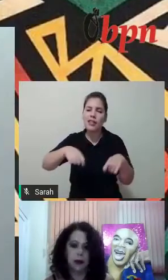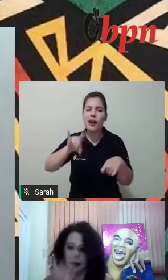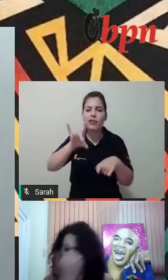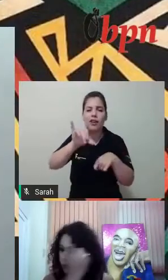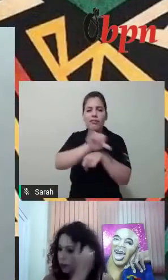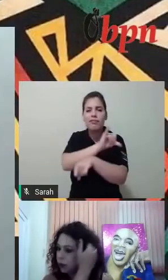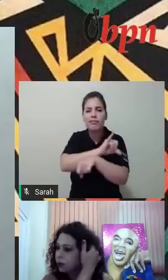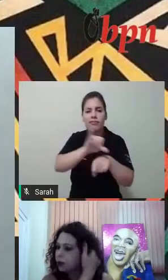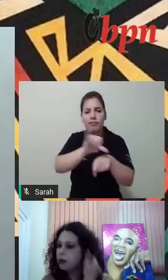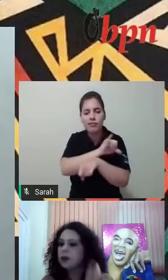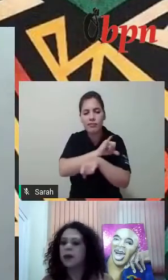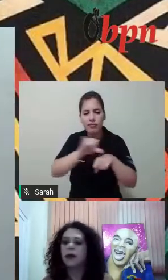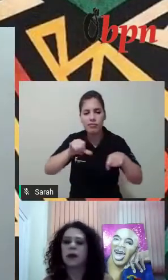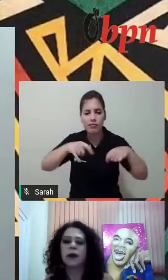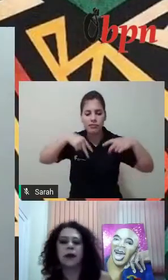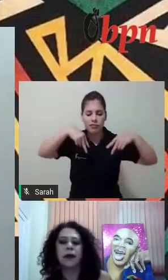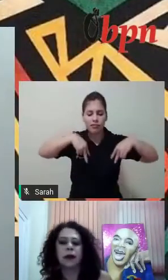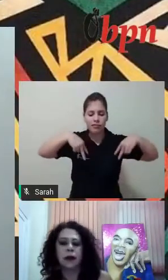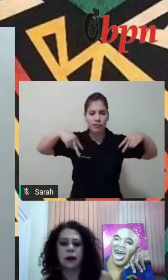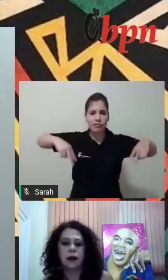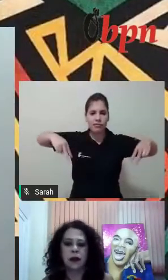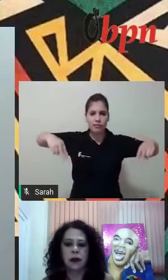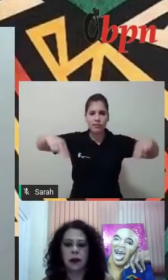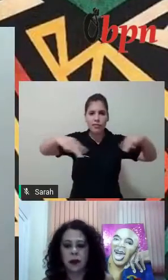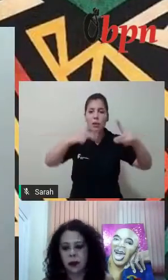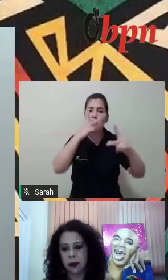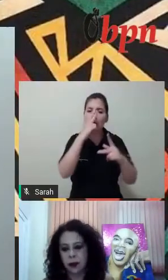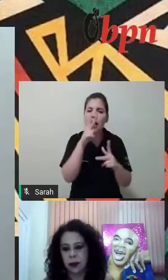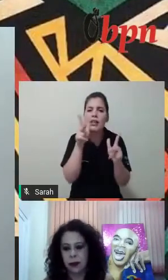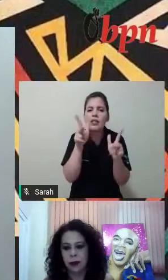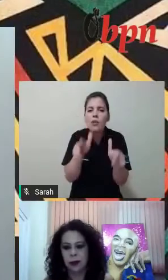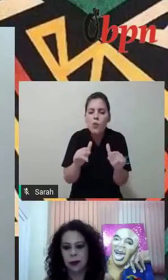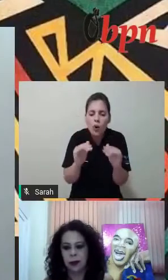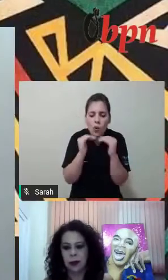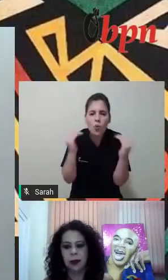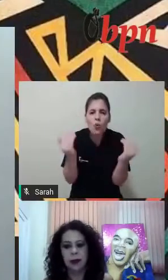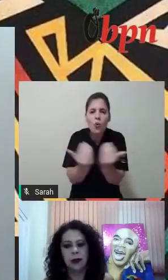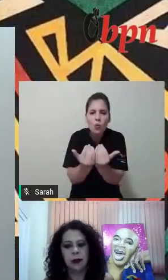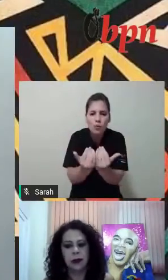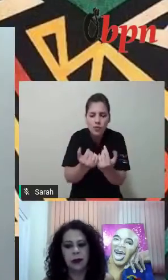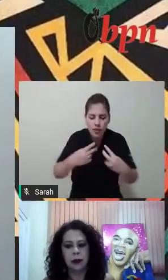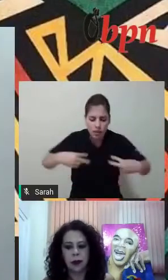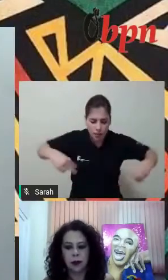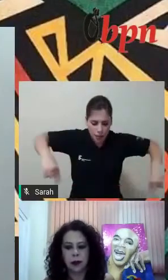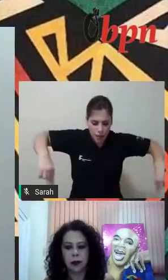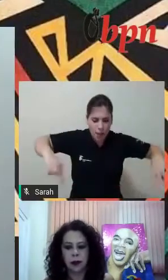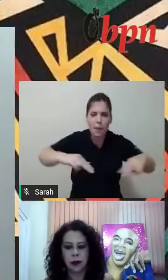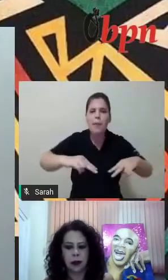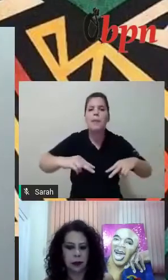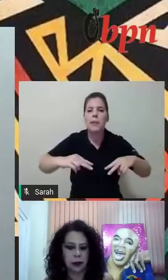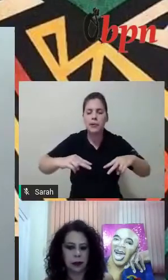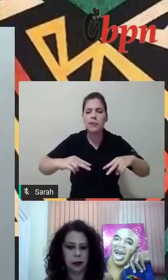formando micro comunidades. O que, que a gente vê aí também, outra vez?